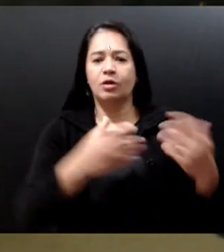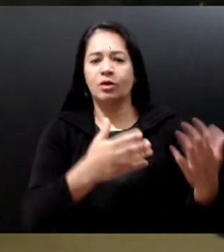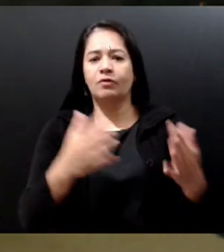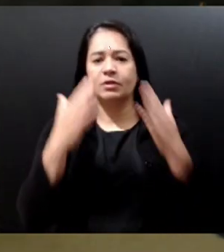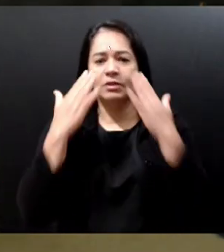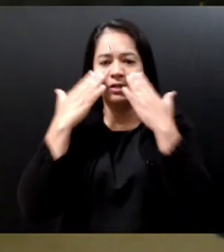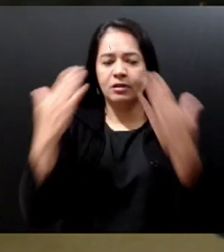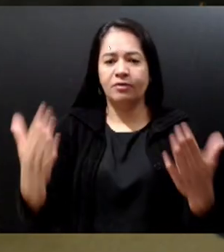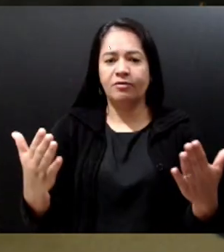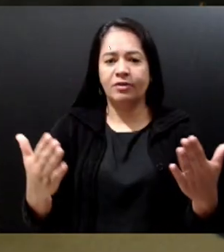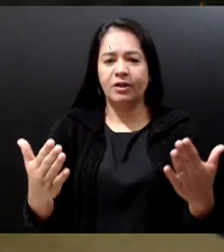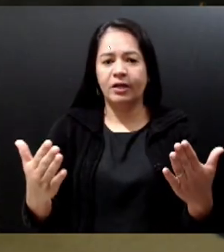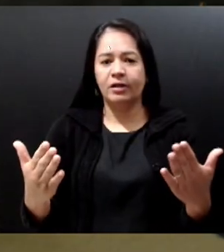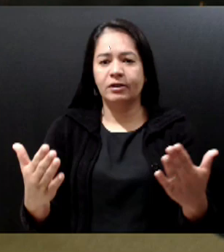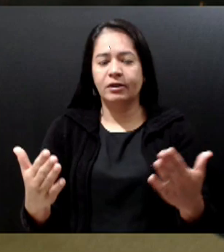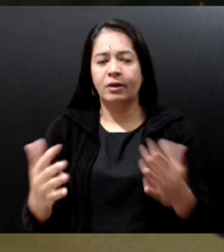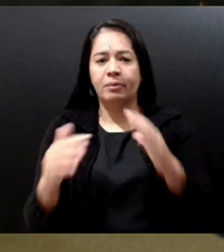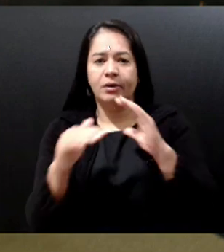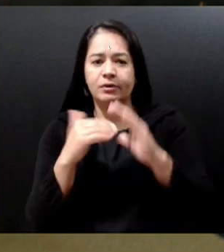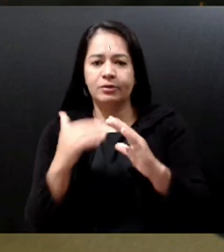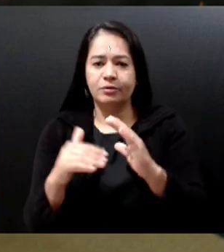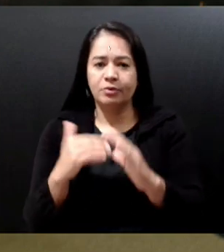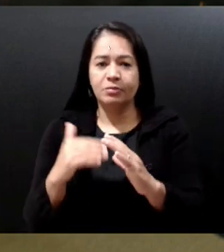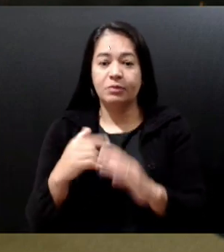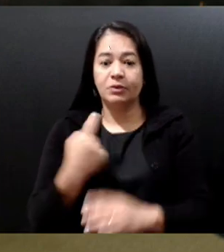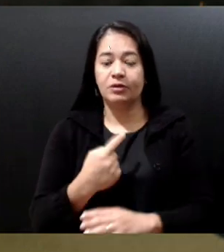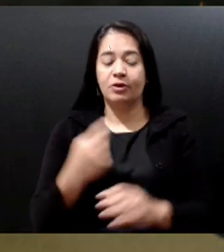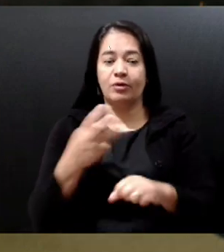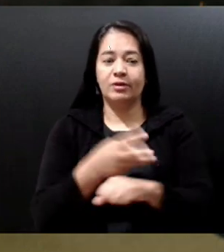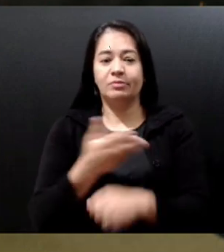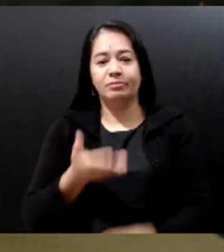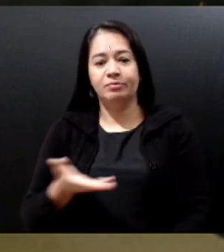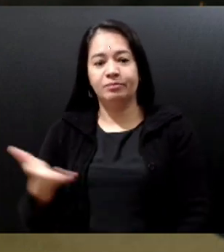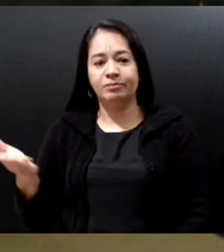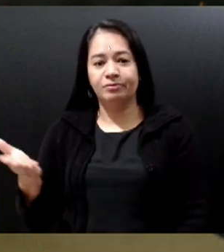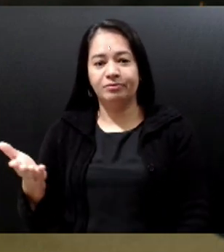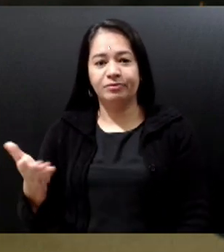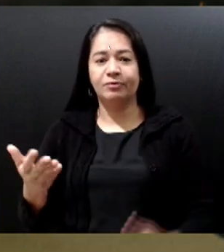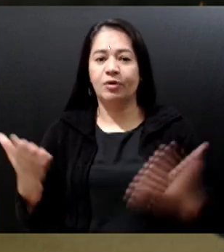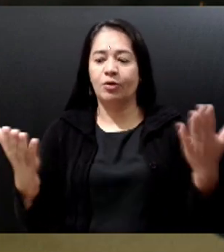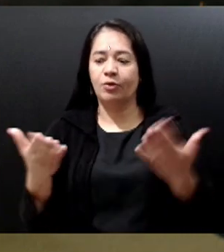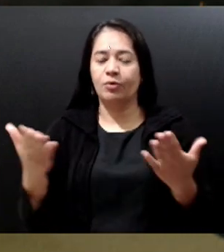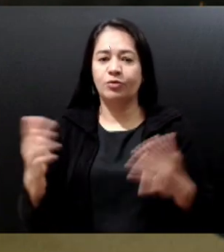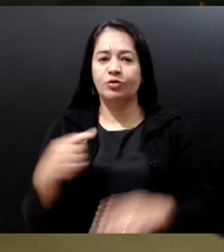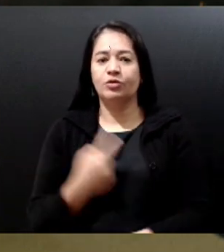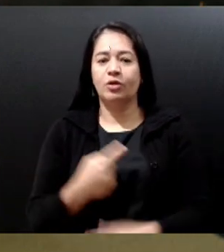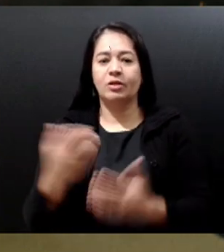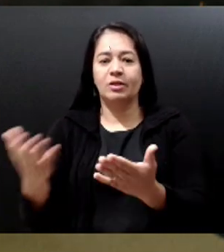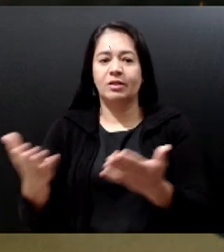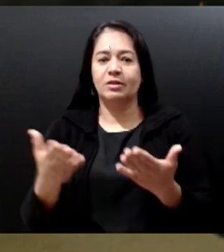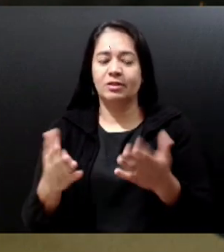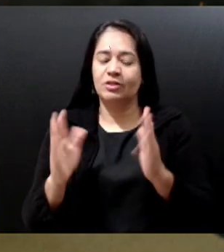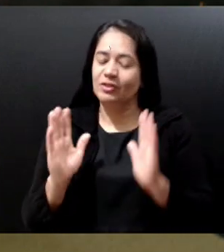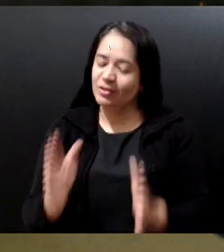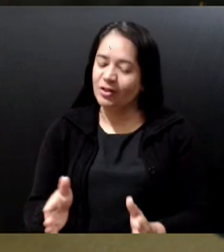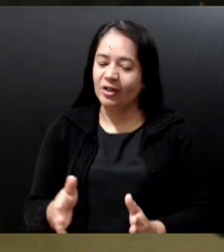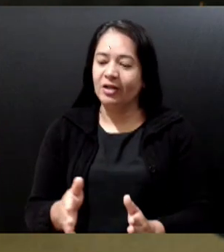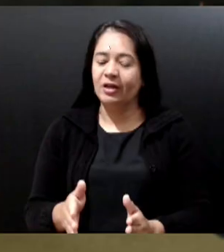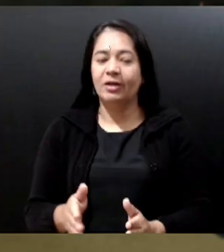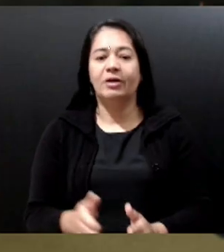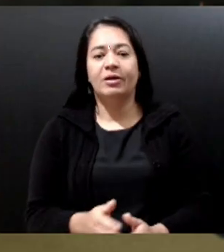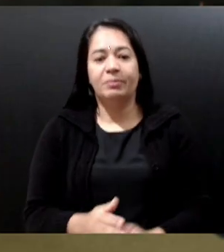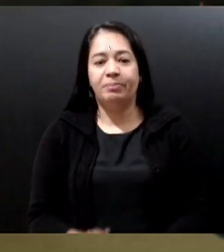para a gente no nosso WhatsApp que já está na sua tela, porque hoje nós vamos receber, já estamos recebendo, né? Estão conosco aqui já